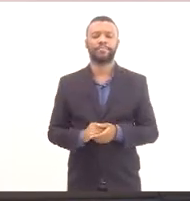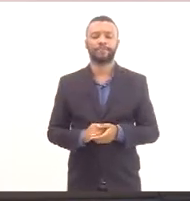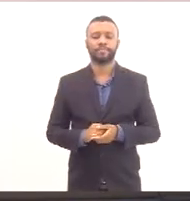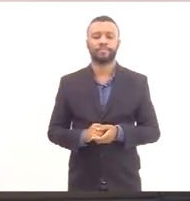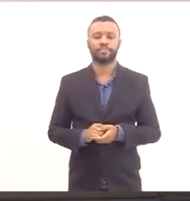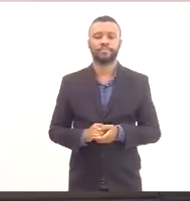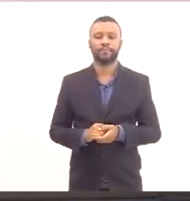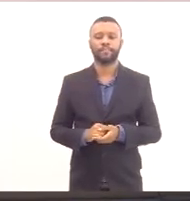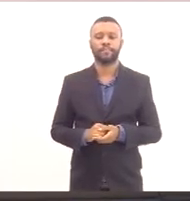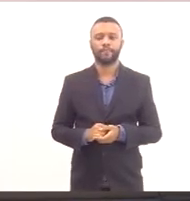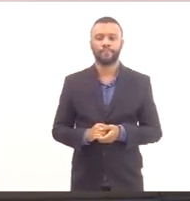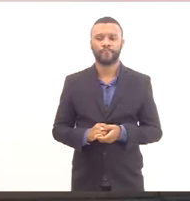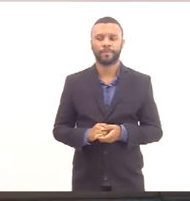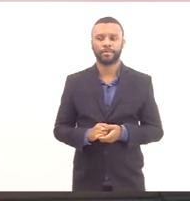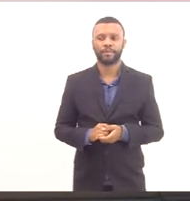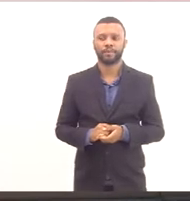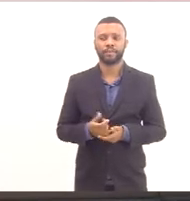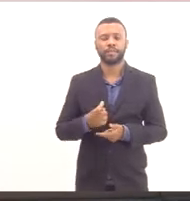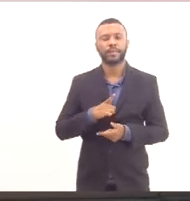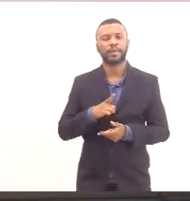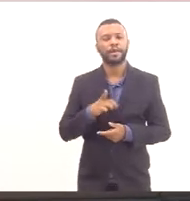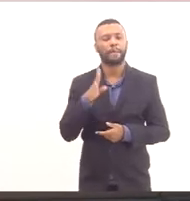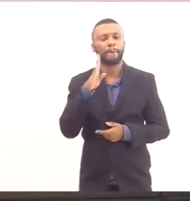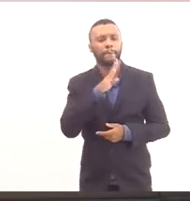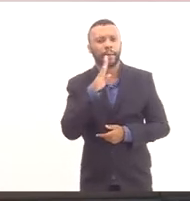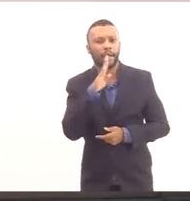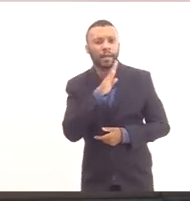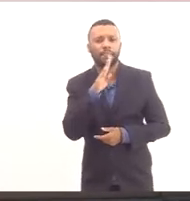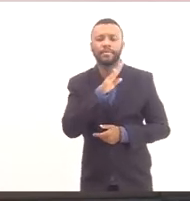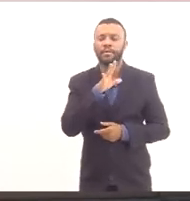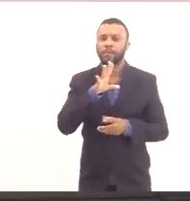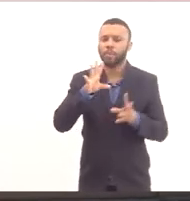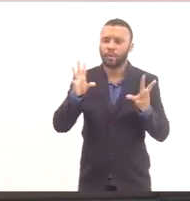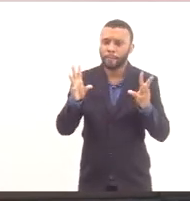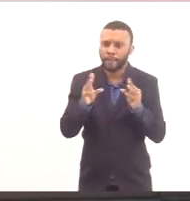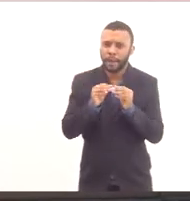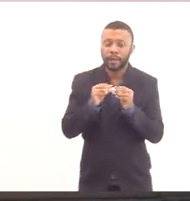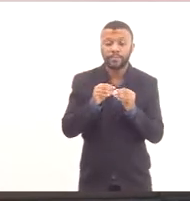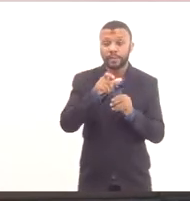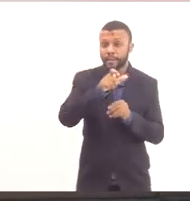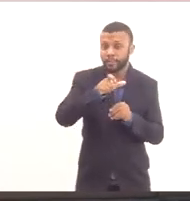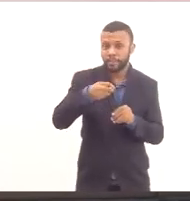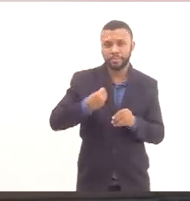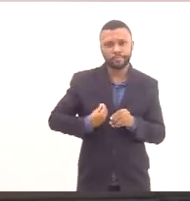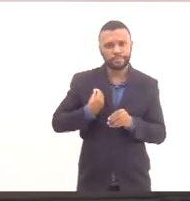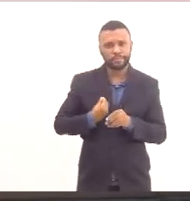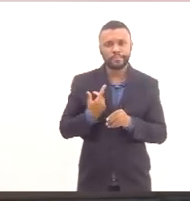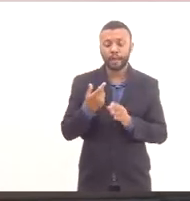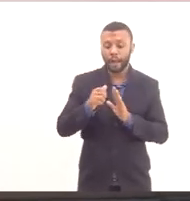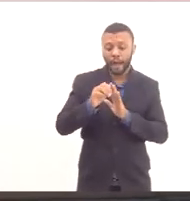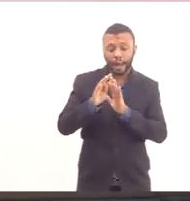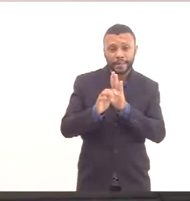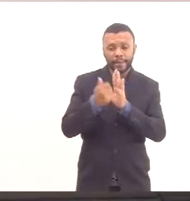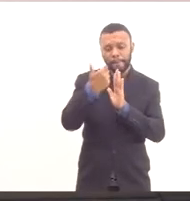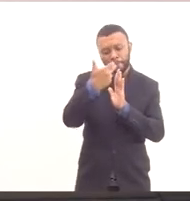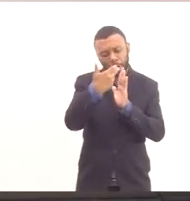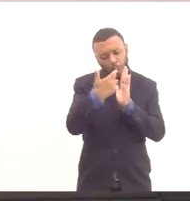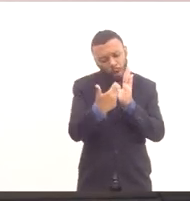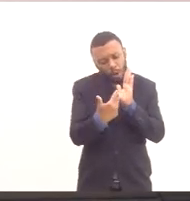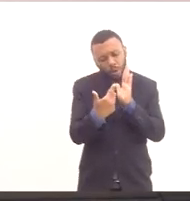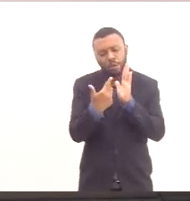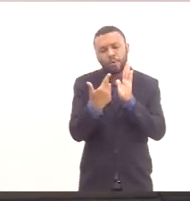ele faz ali brevemente o apanhado de quem estava e quando a ata chega mais precisamente